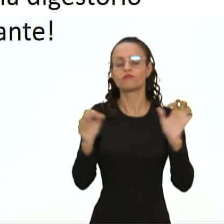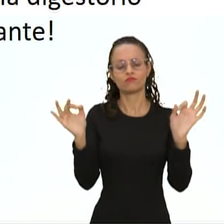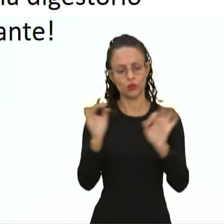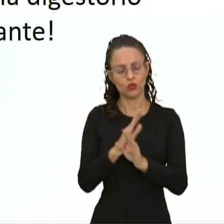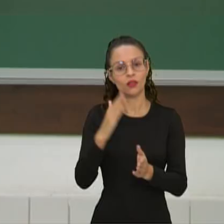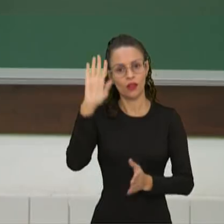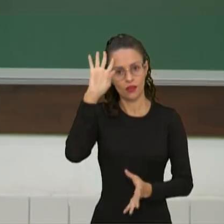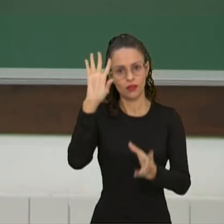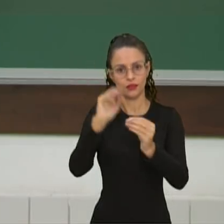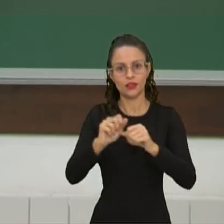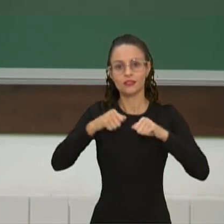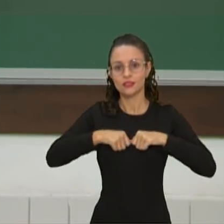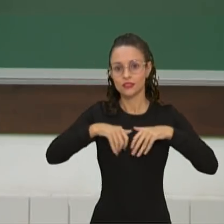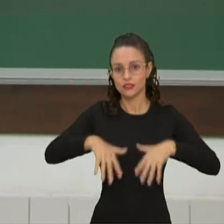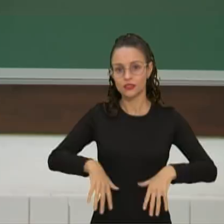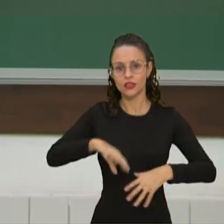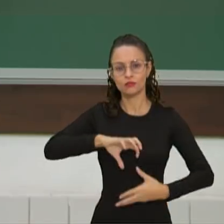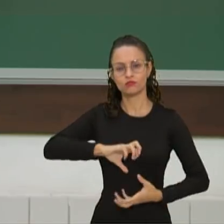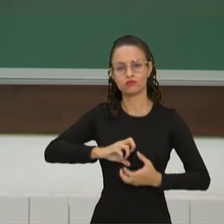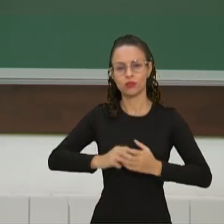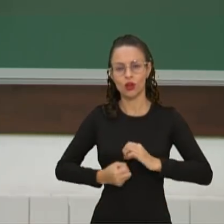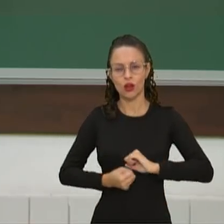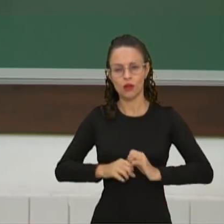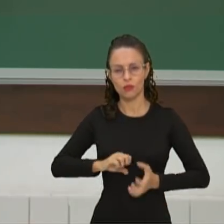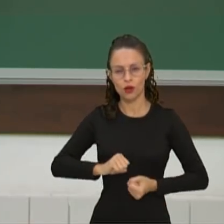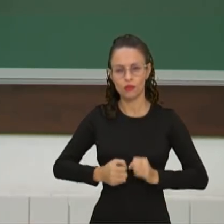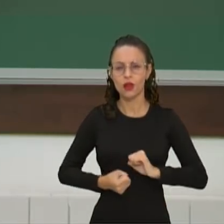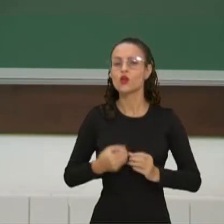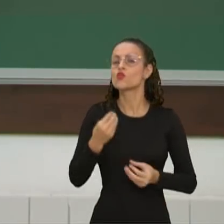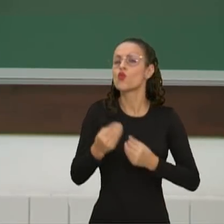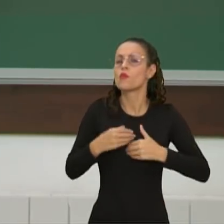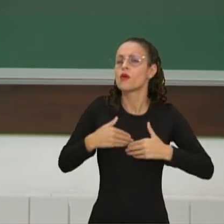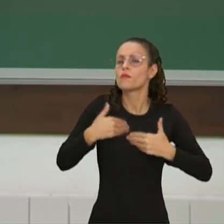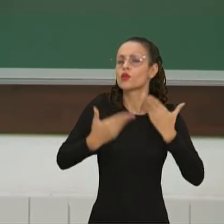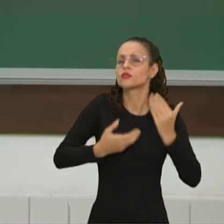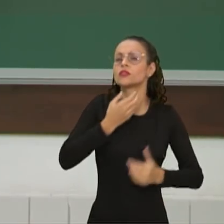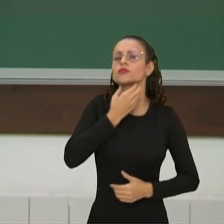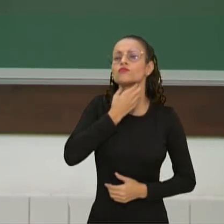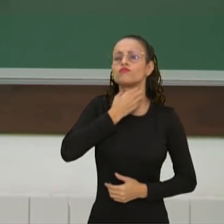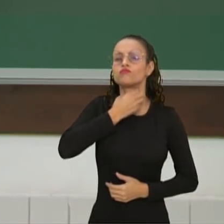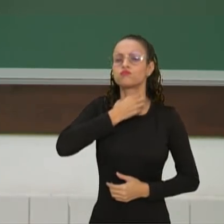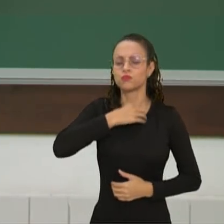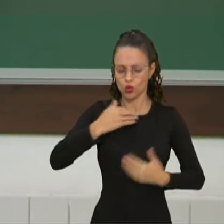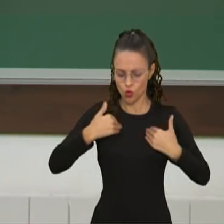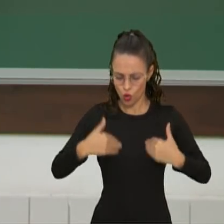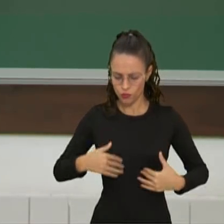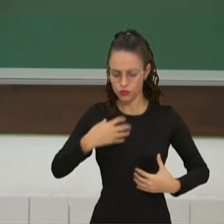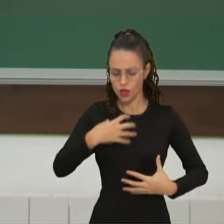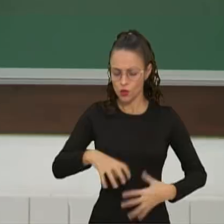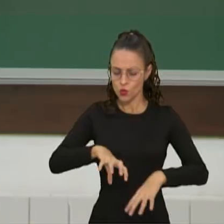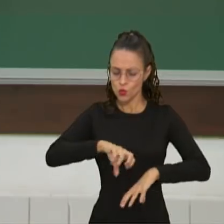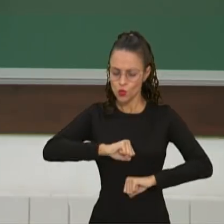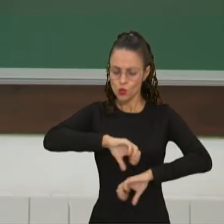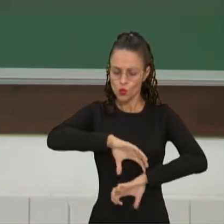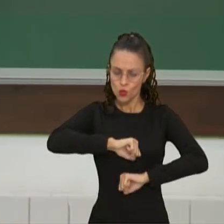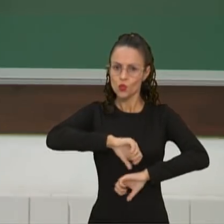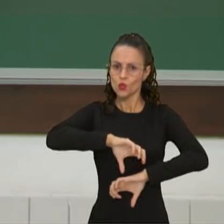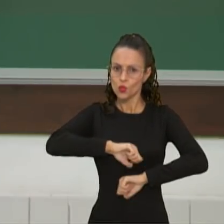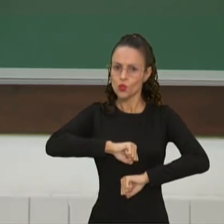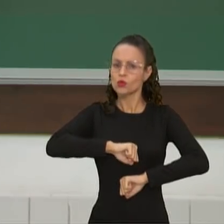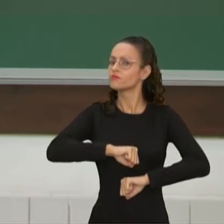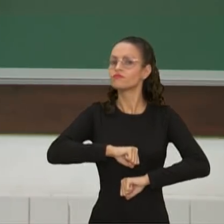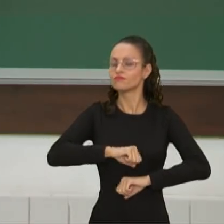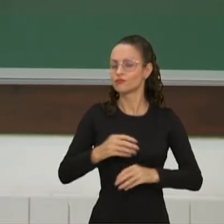para entender sobre o sistema digestório. Como é que é o processo que faz o nosso corpo absorver, aproveitar tudo isso